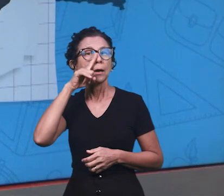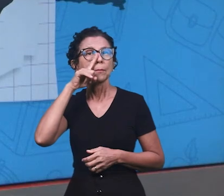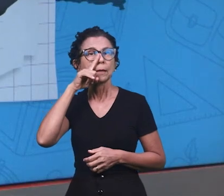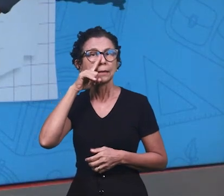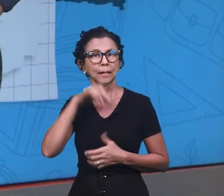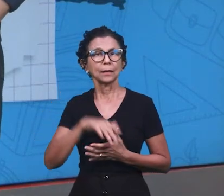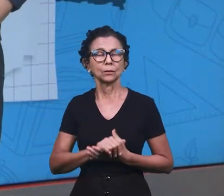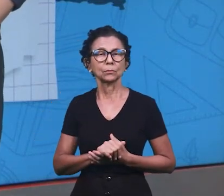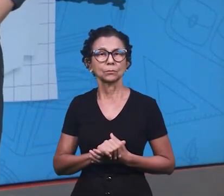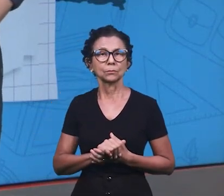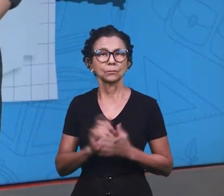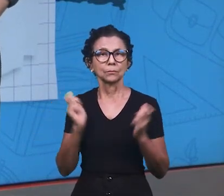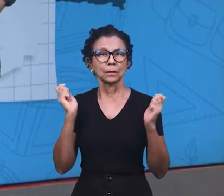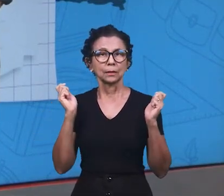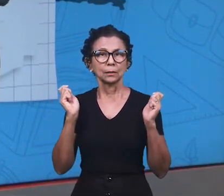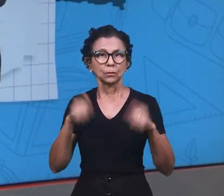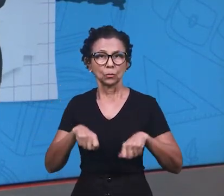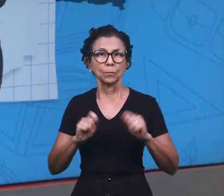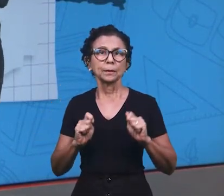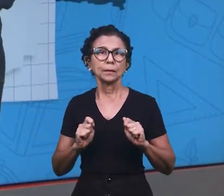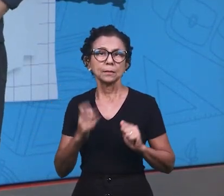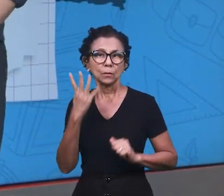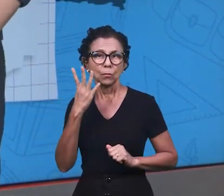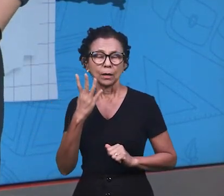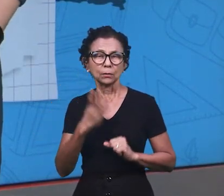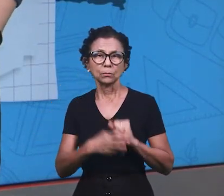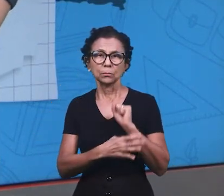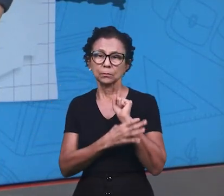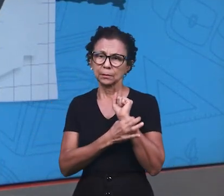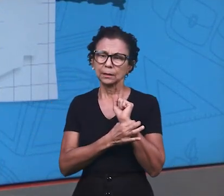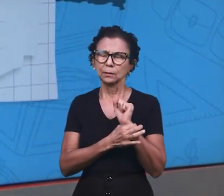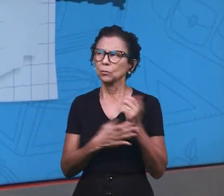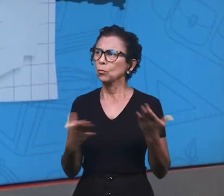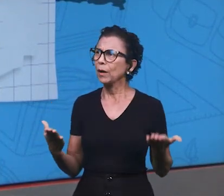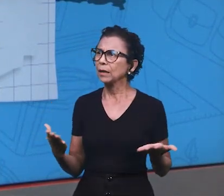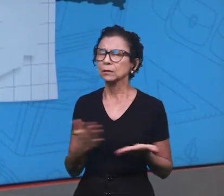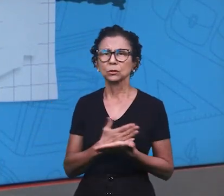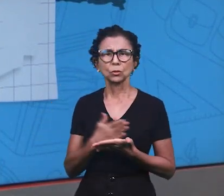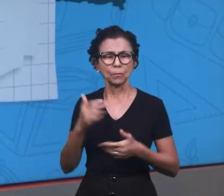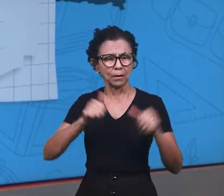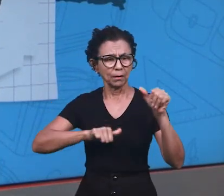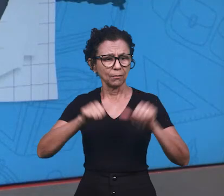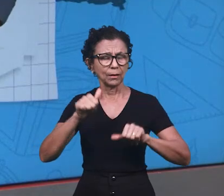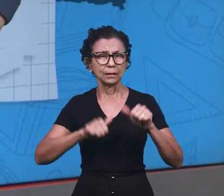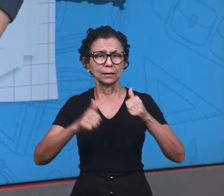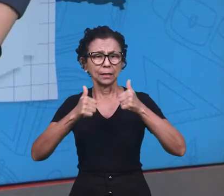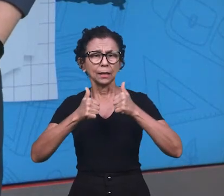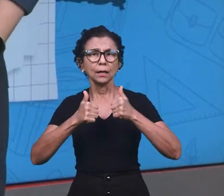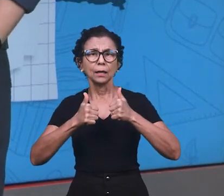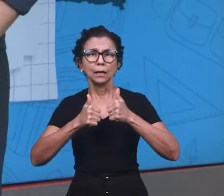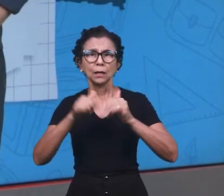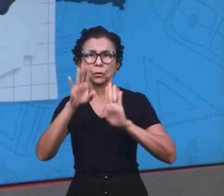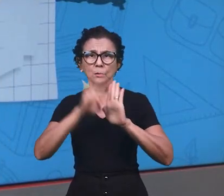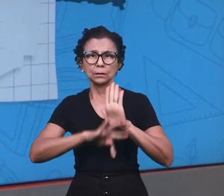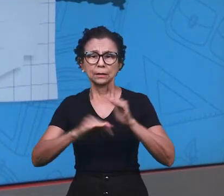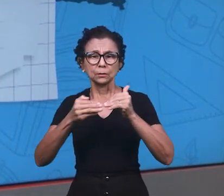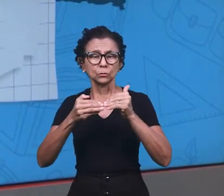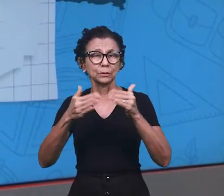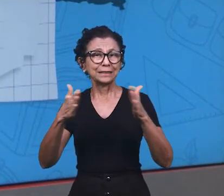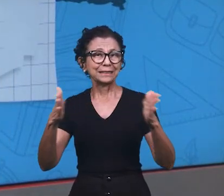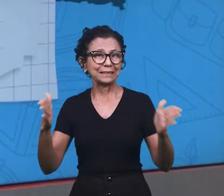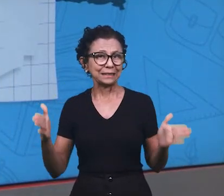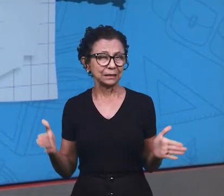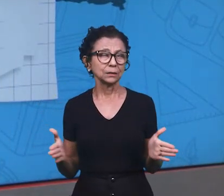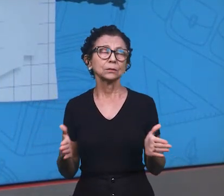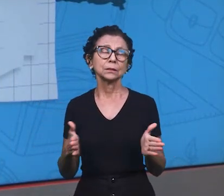a sua competência 4. Caramba, então ela já começa a ser avaliada na introdução? Sim, todas as competências já começam a ser avaliadas desde